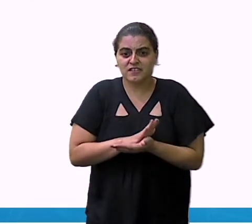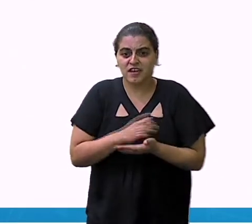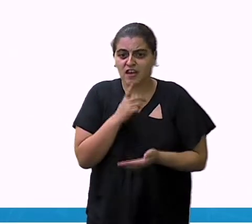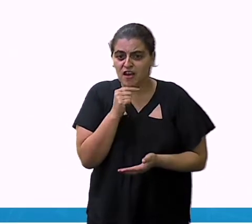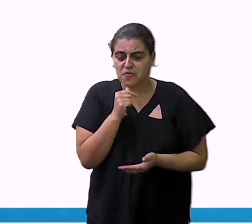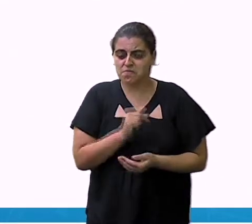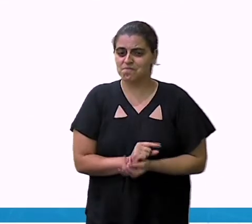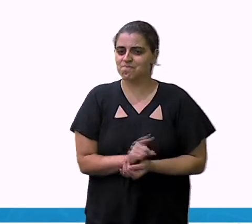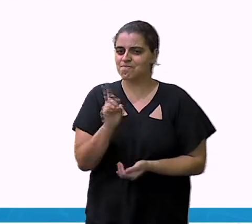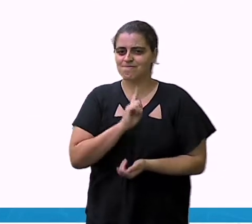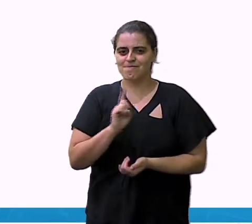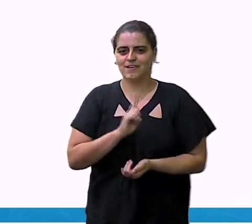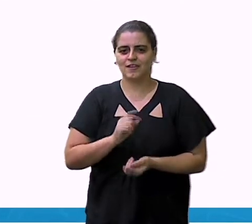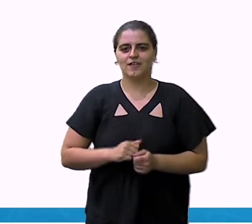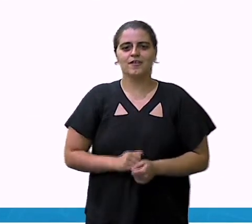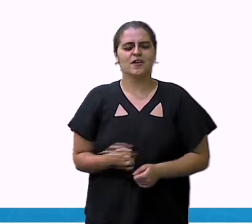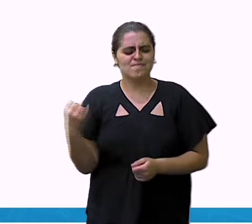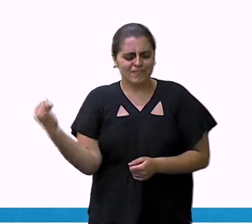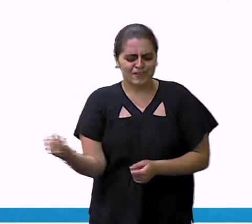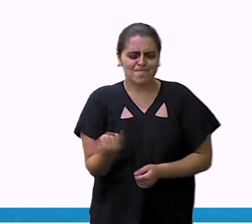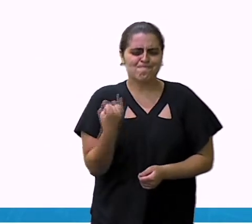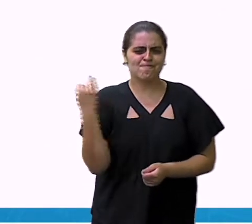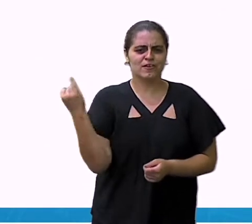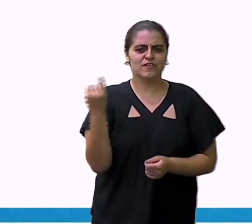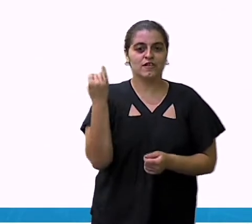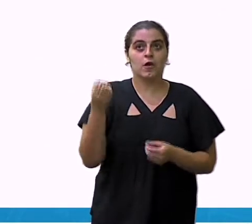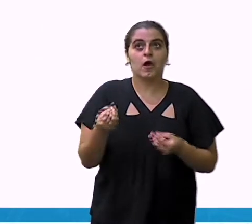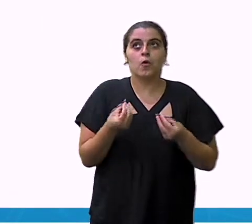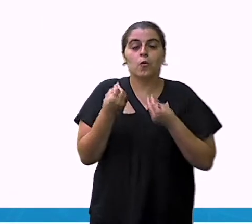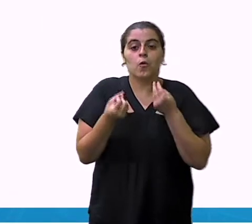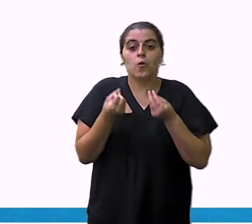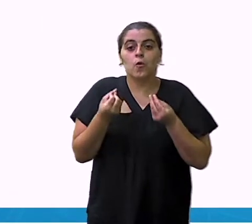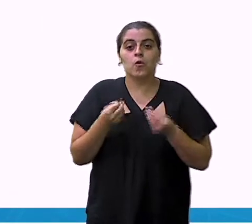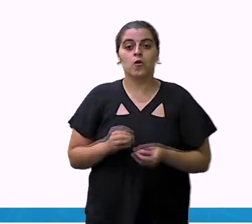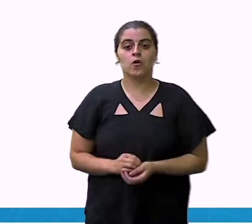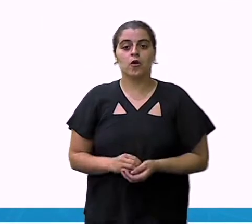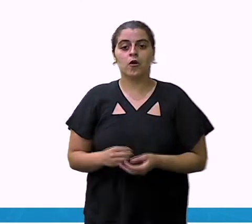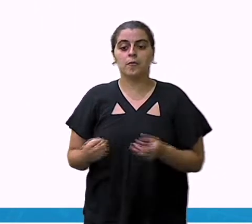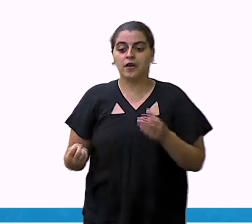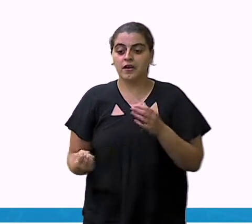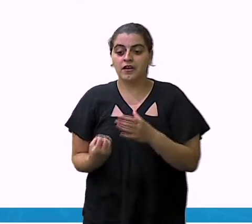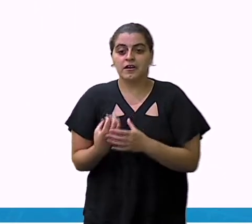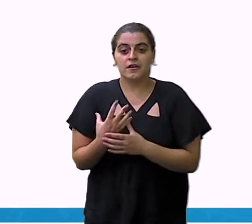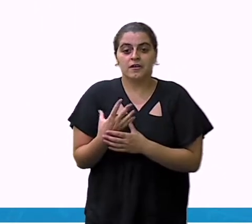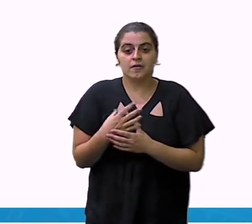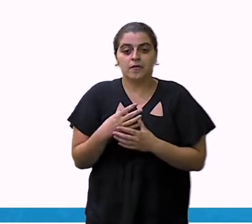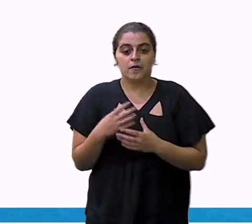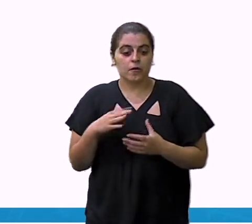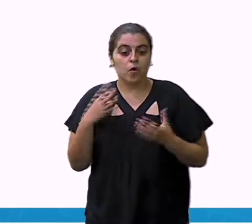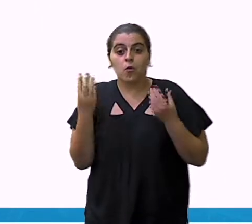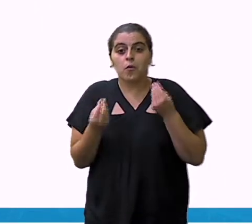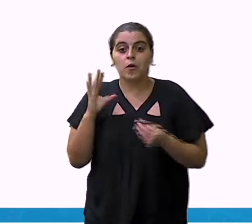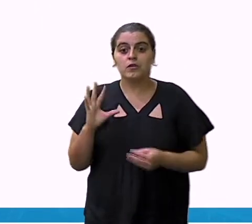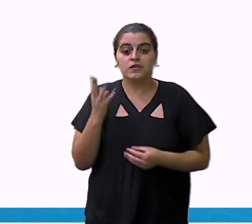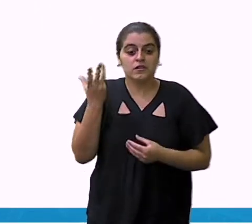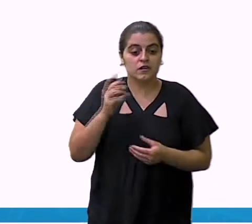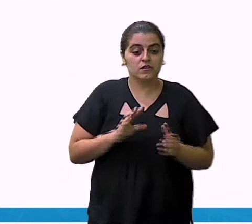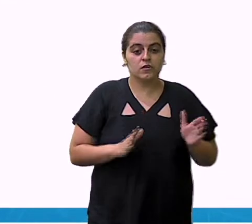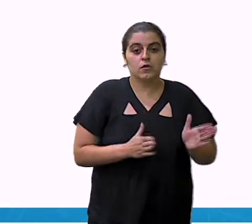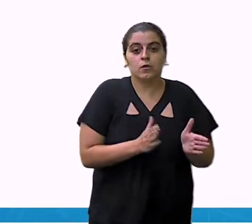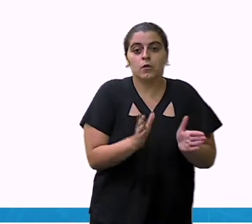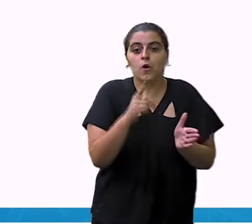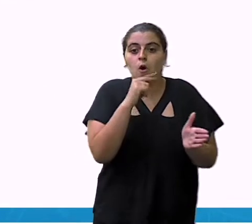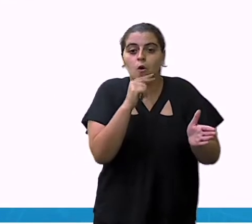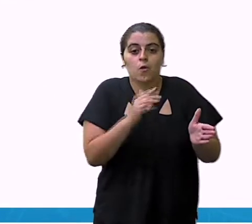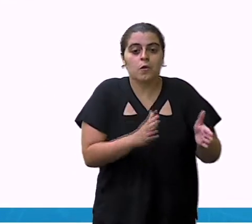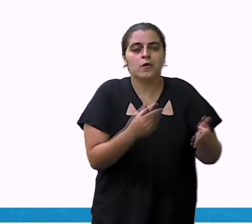certeza não. Então, olha, como que surge um rio? Como que nasce o rio? Qual é o